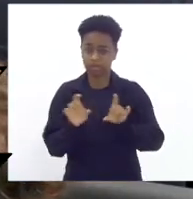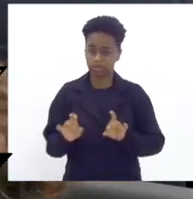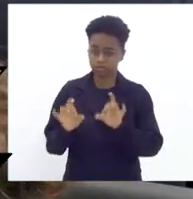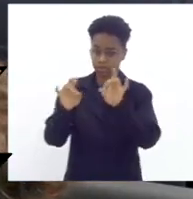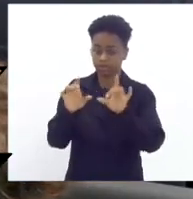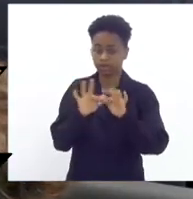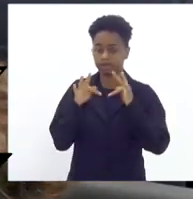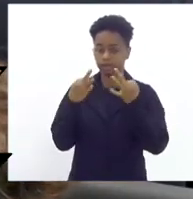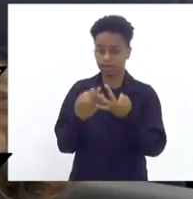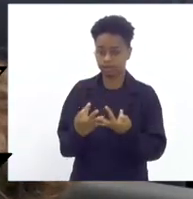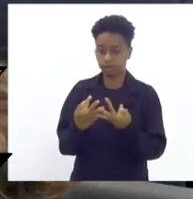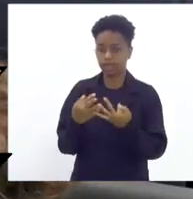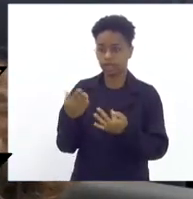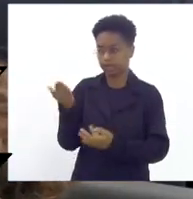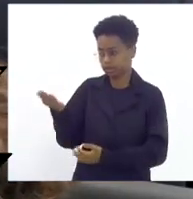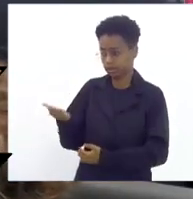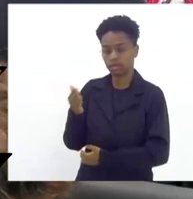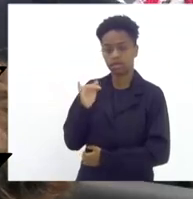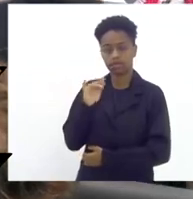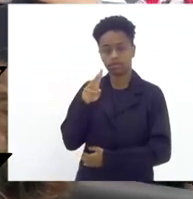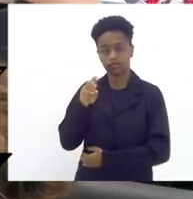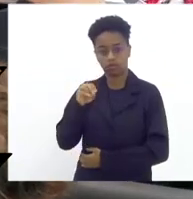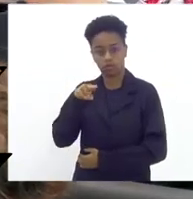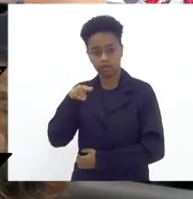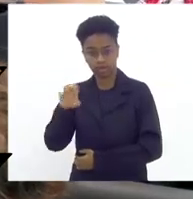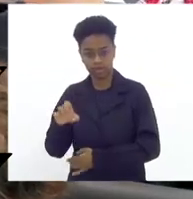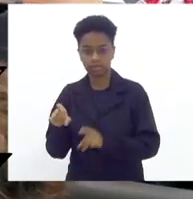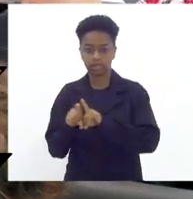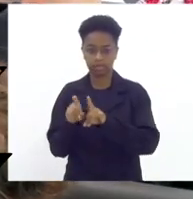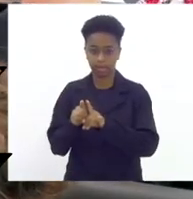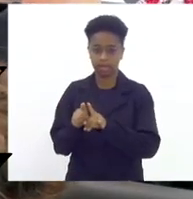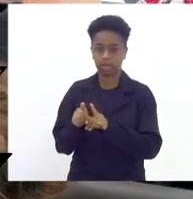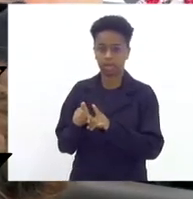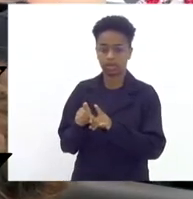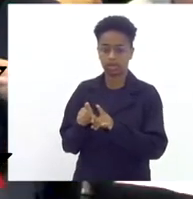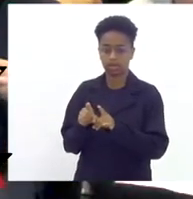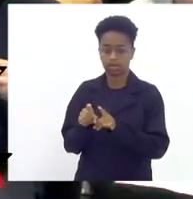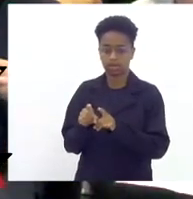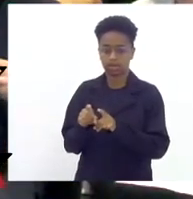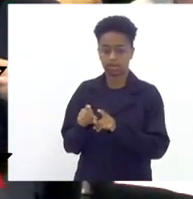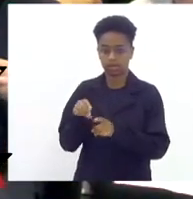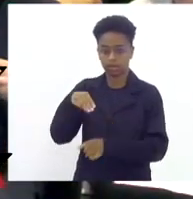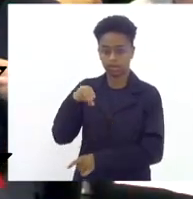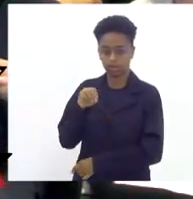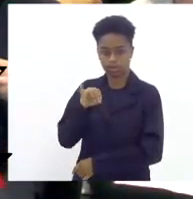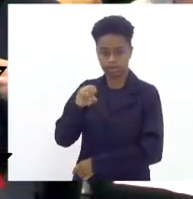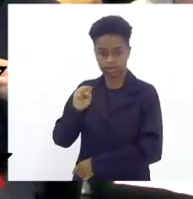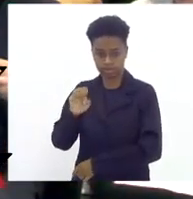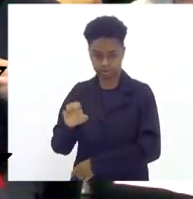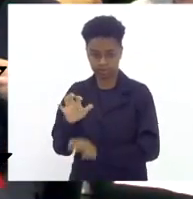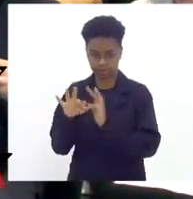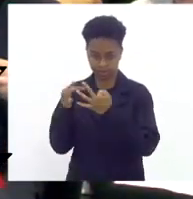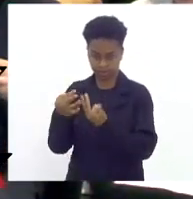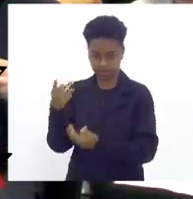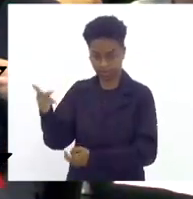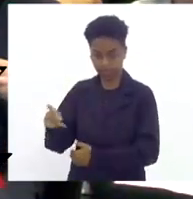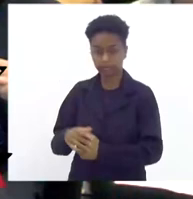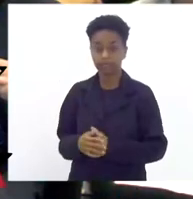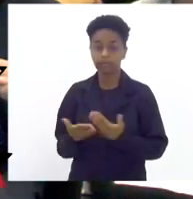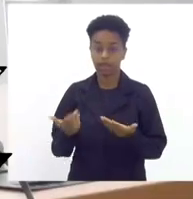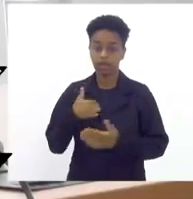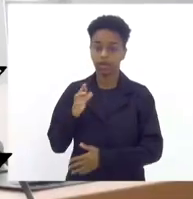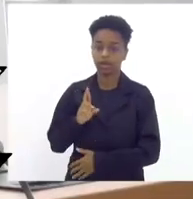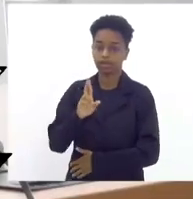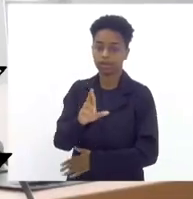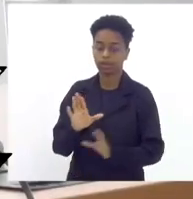do moise da nivone Jojo murrice que estão aqui bom hoje eu vim representando a